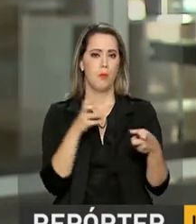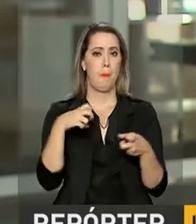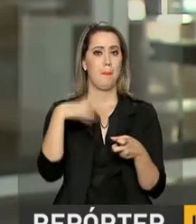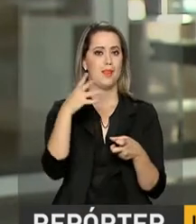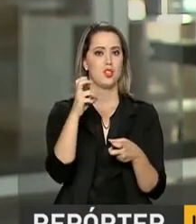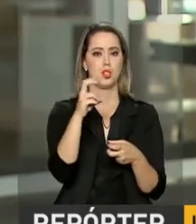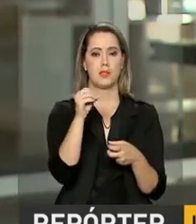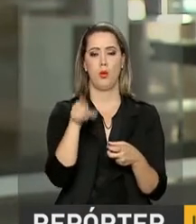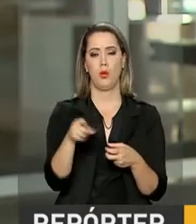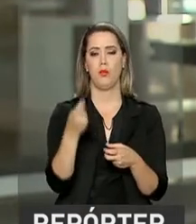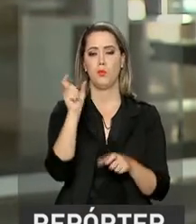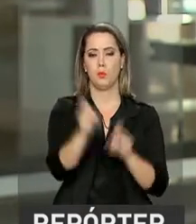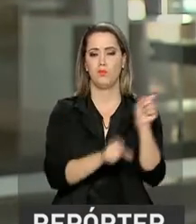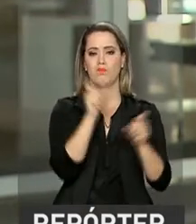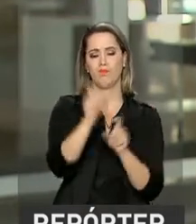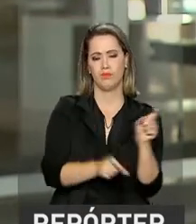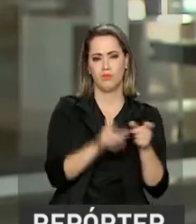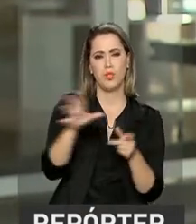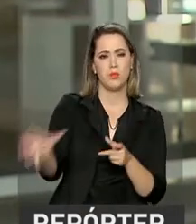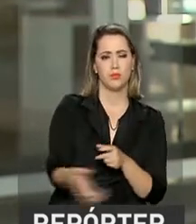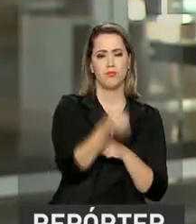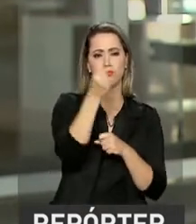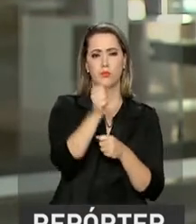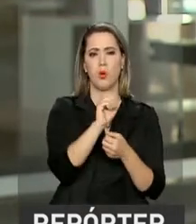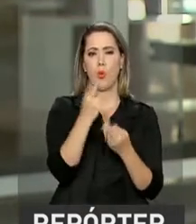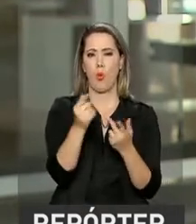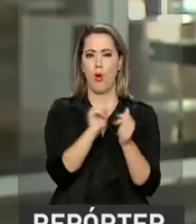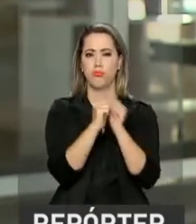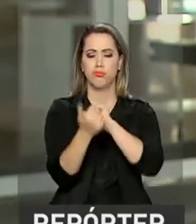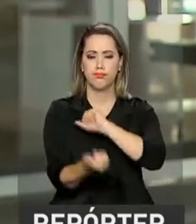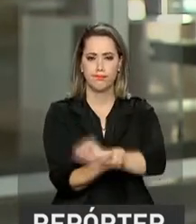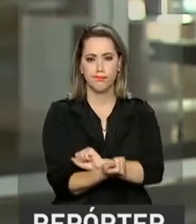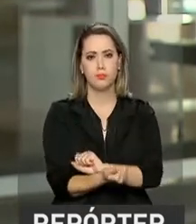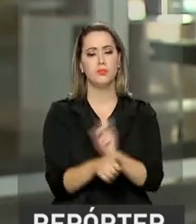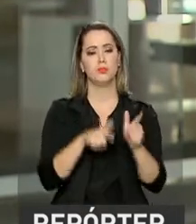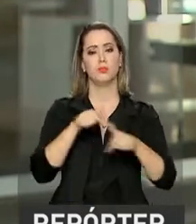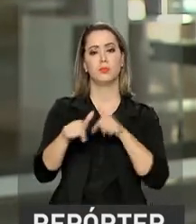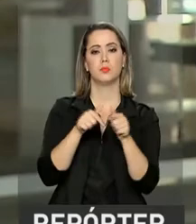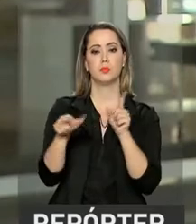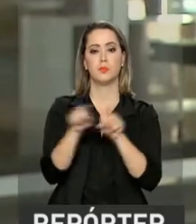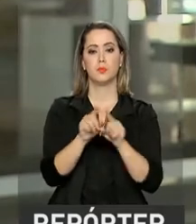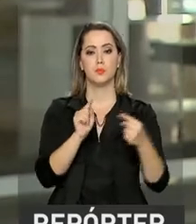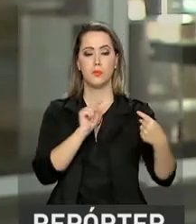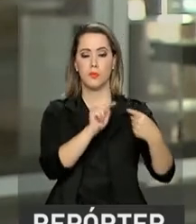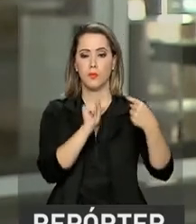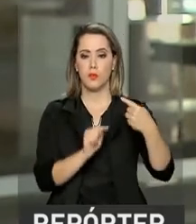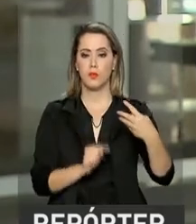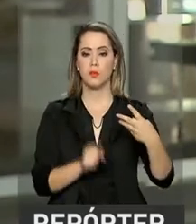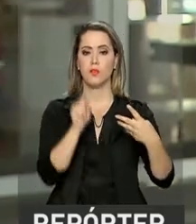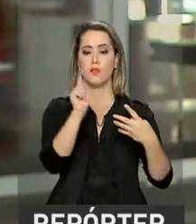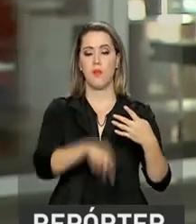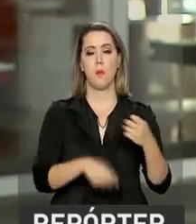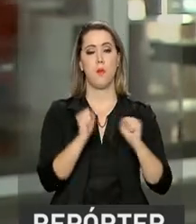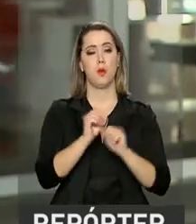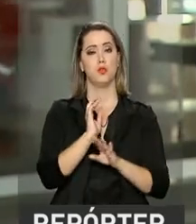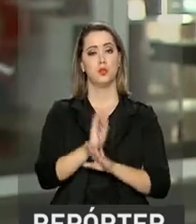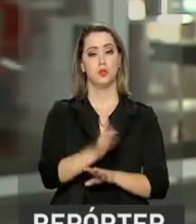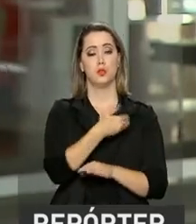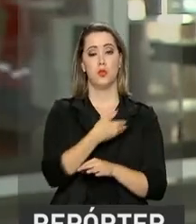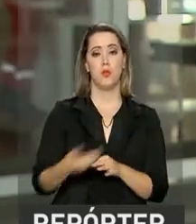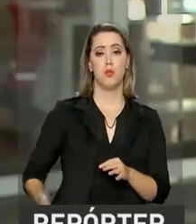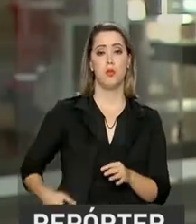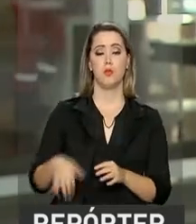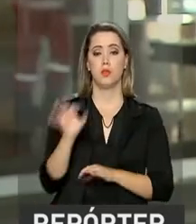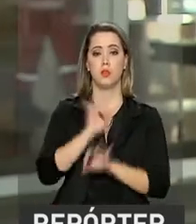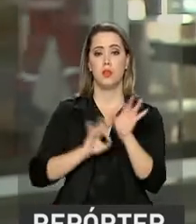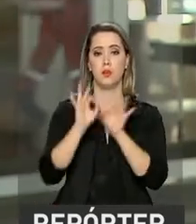resgatadas de trabalho em condição análoga à escravidão os dados organizados no observatório do trabalho escravo podem ajudar o governo